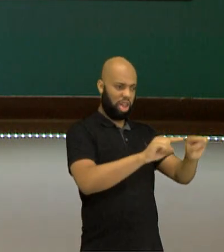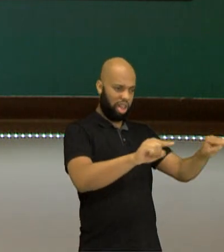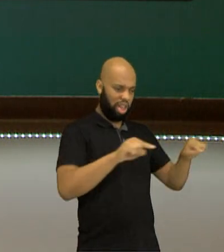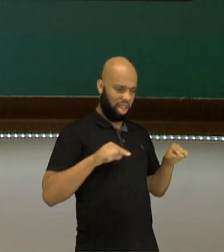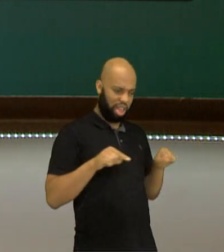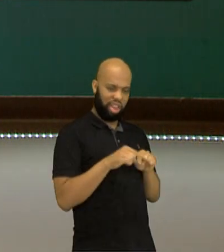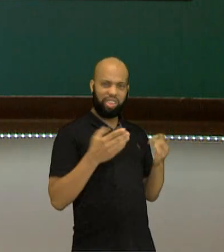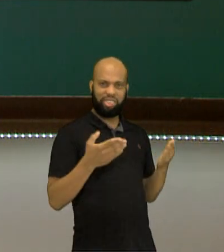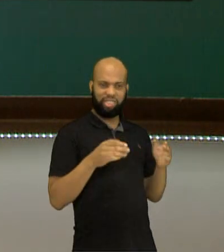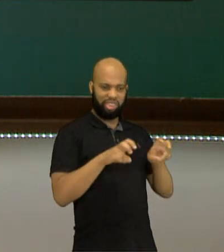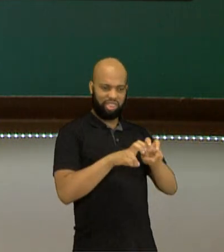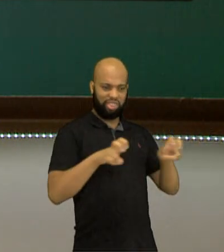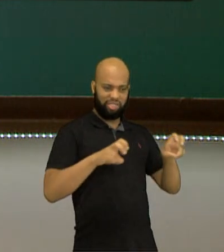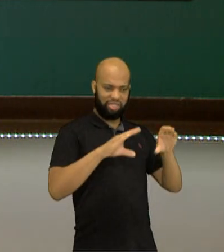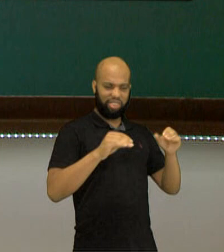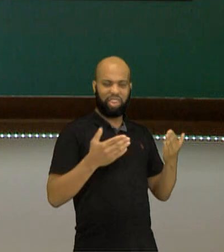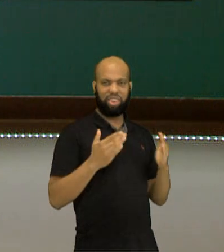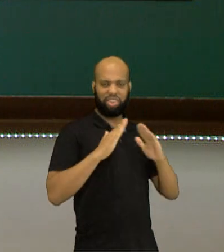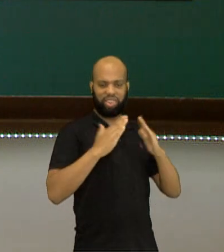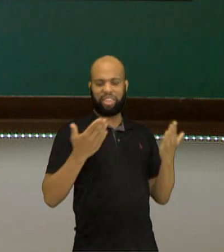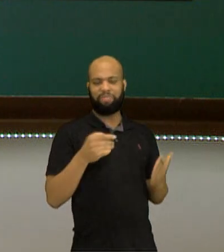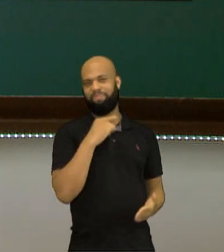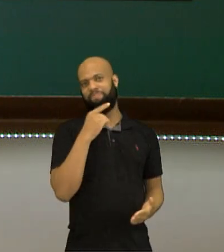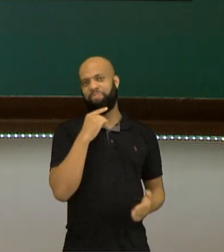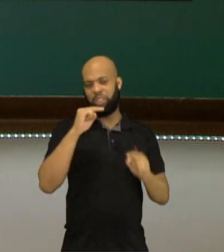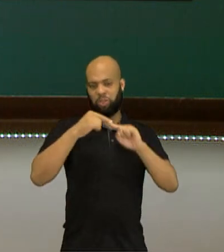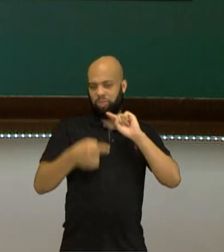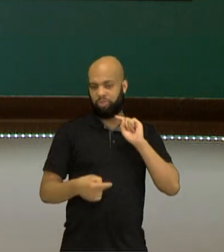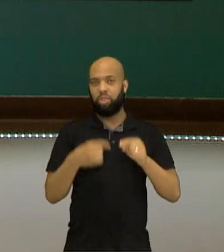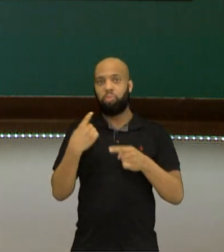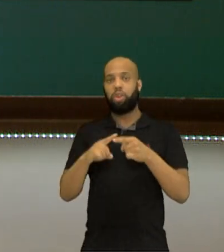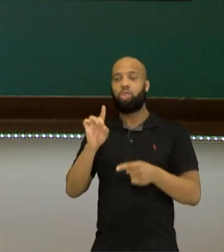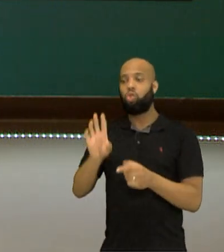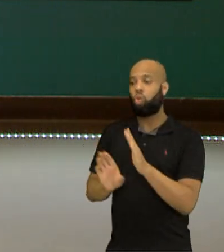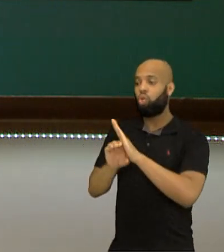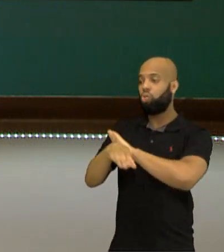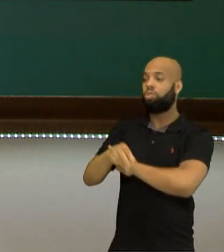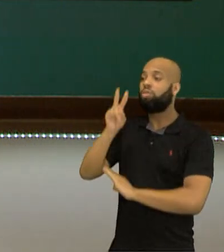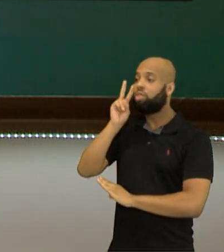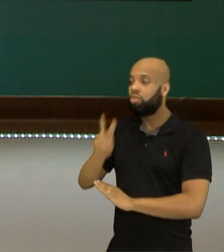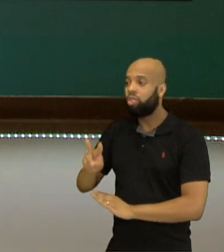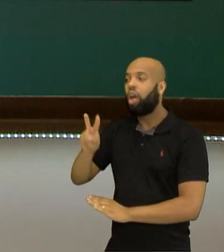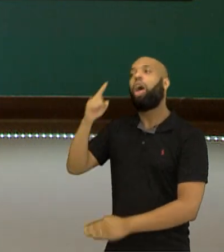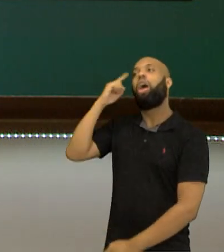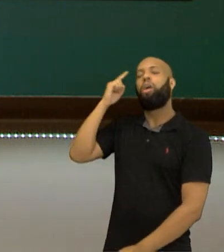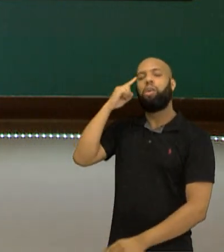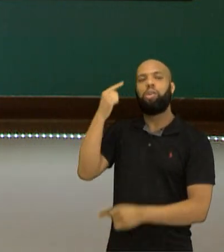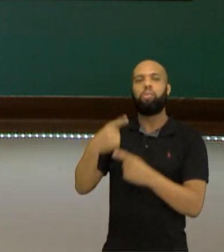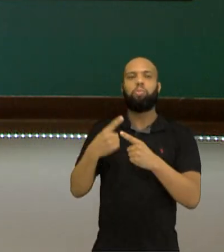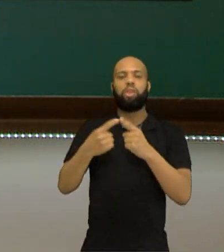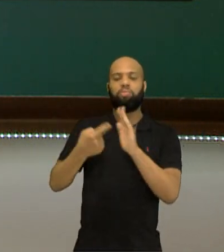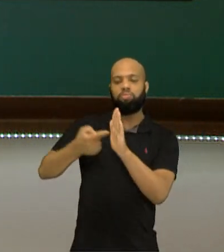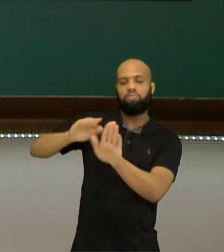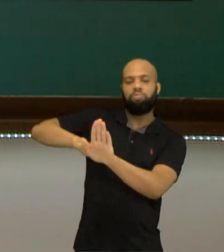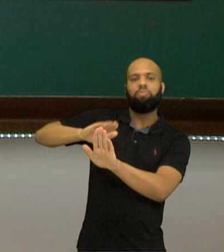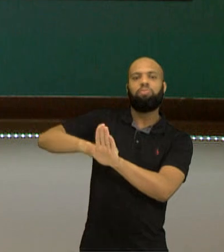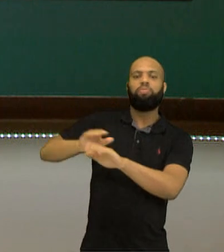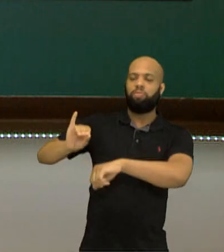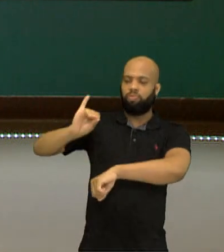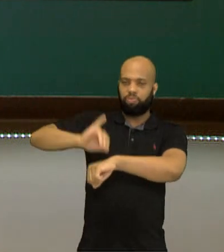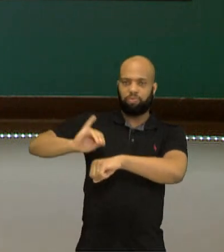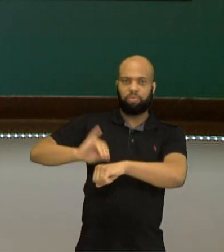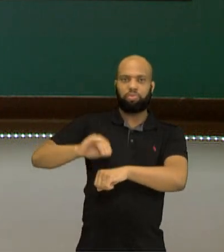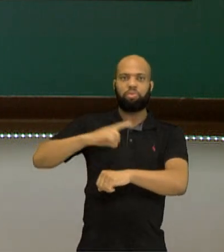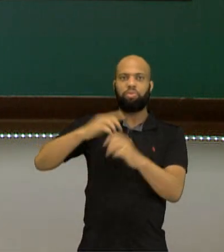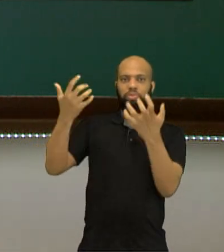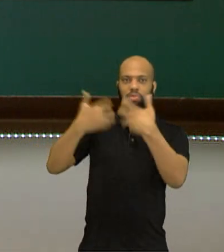arte conceitual, né, um ready-made, ou seja, a ideia está por detrás do objeto, a reflexão levantada acima